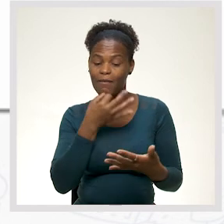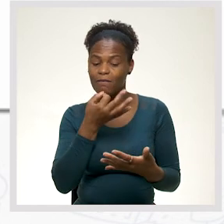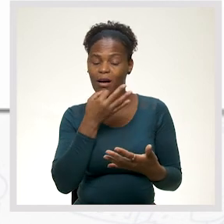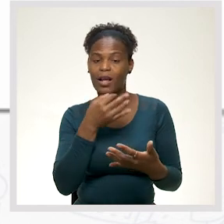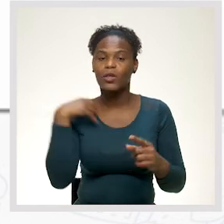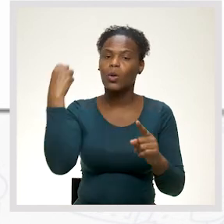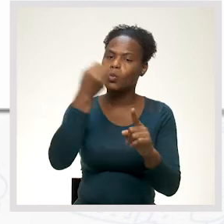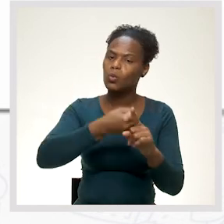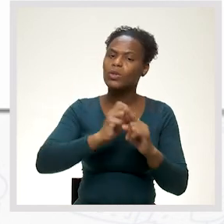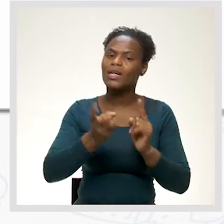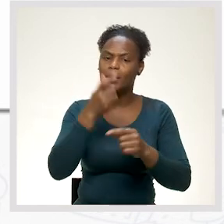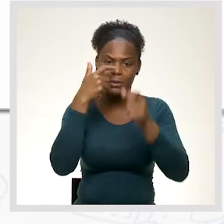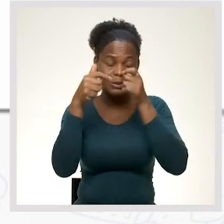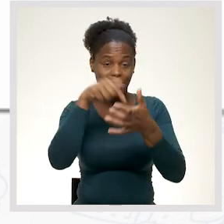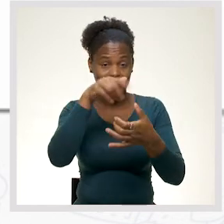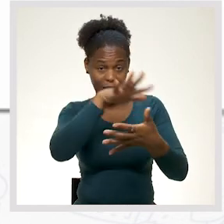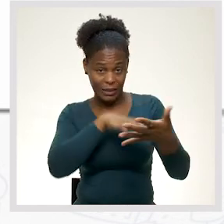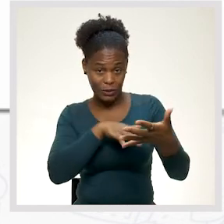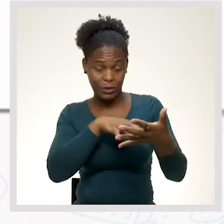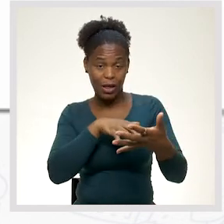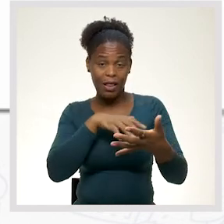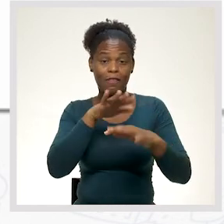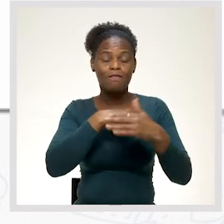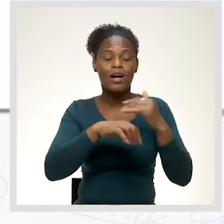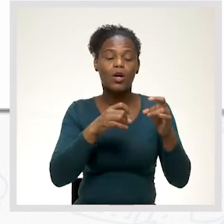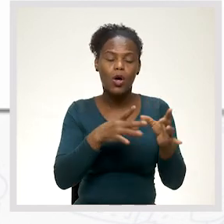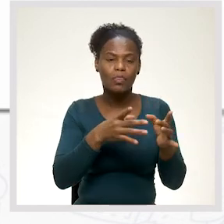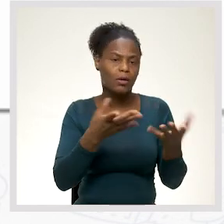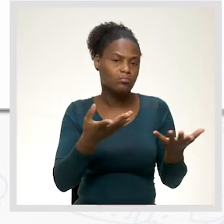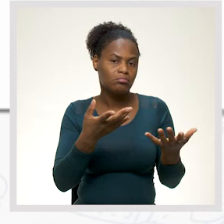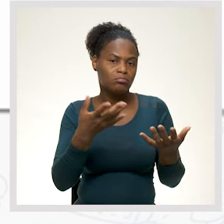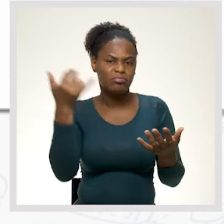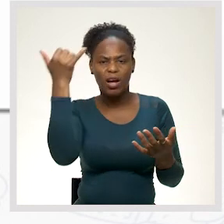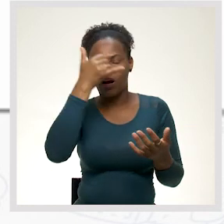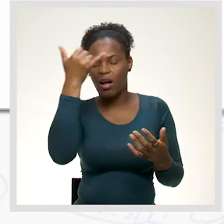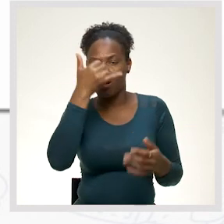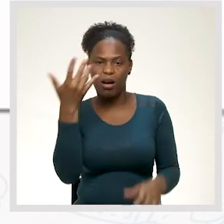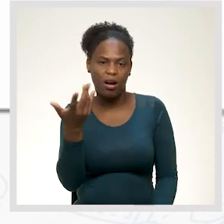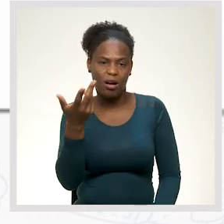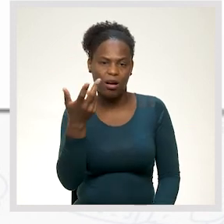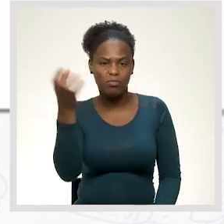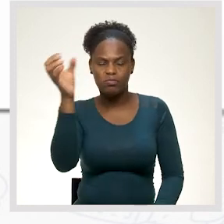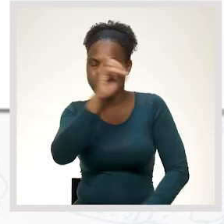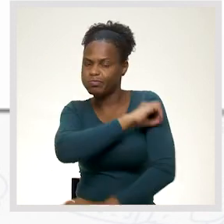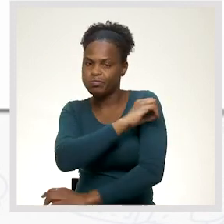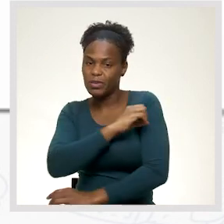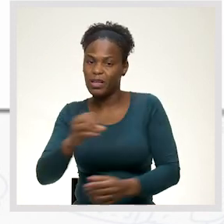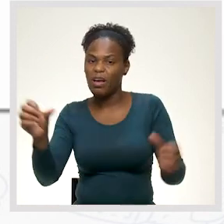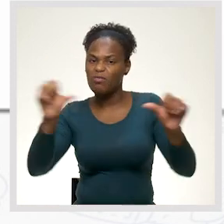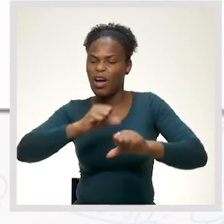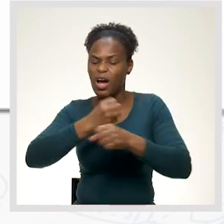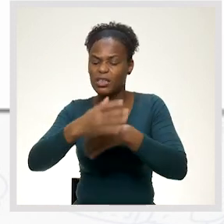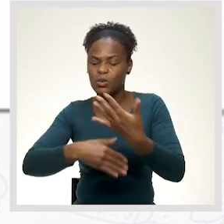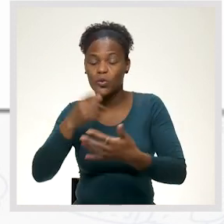O poema fala da luta que o sujeito poético trava contra a ignorância, hipocrisia e as